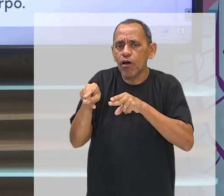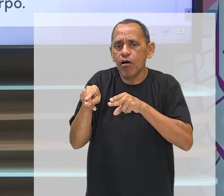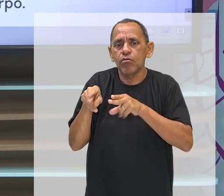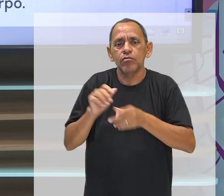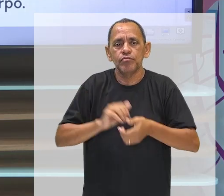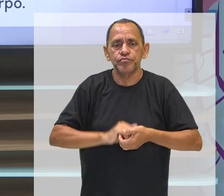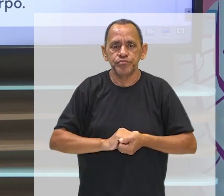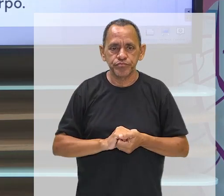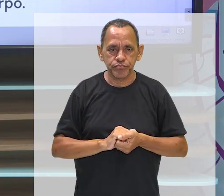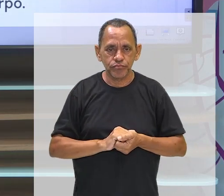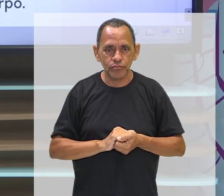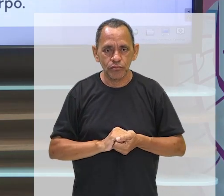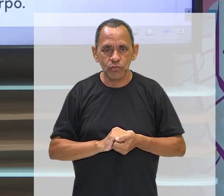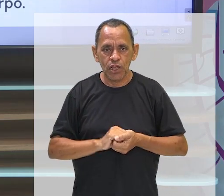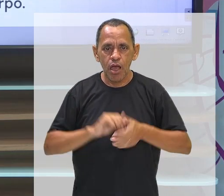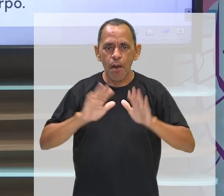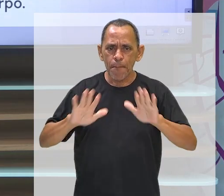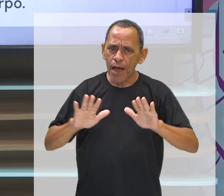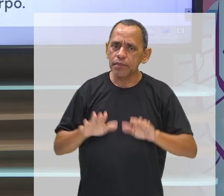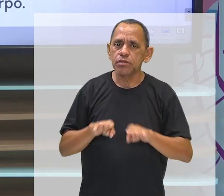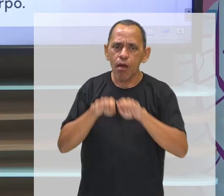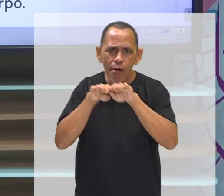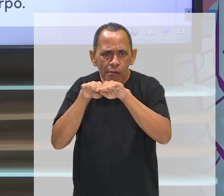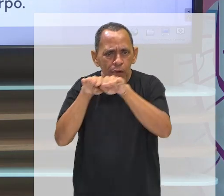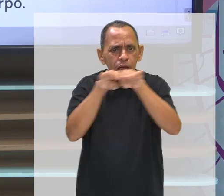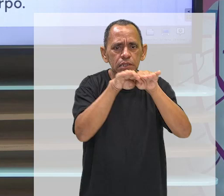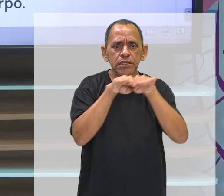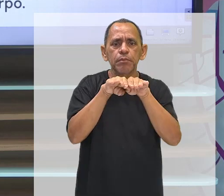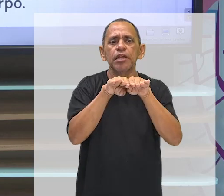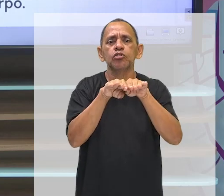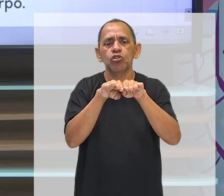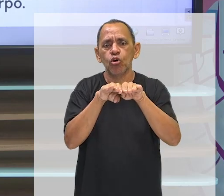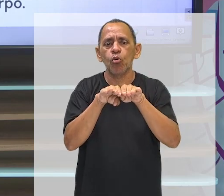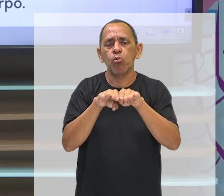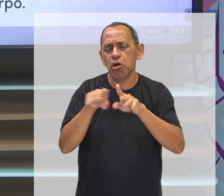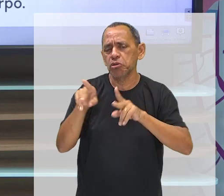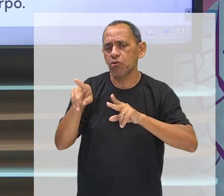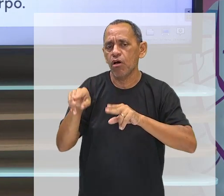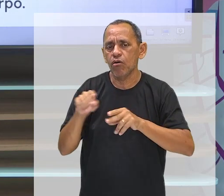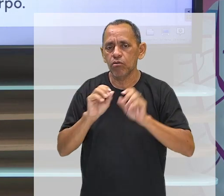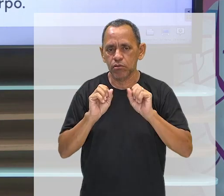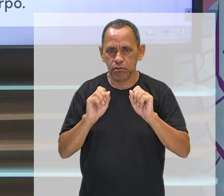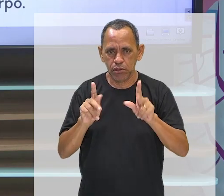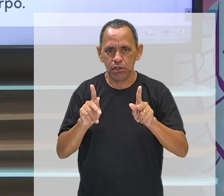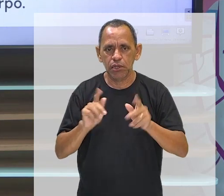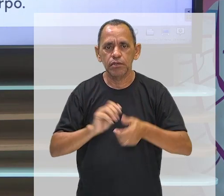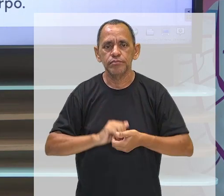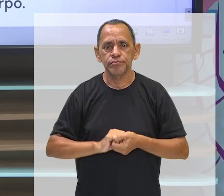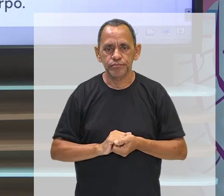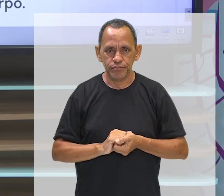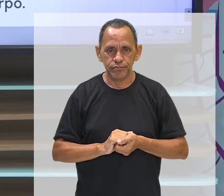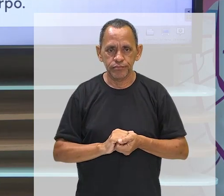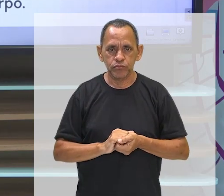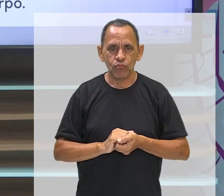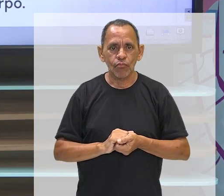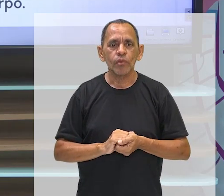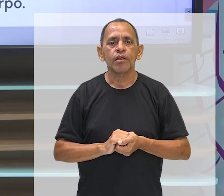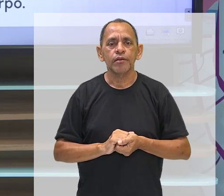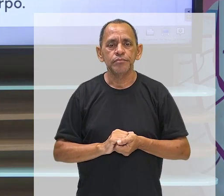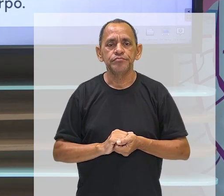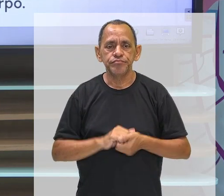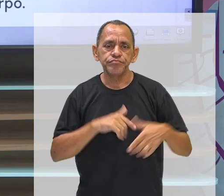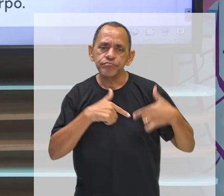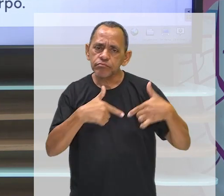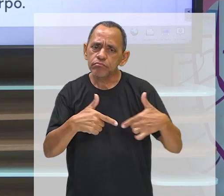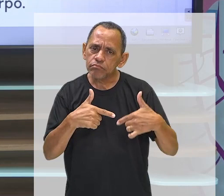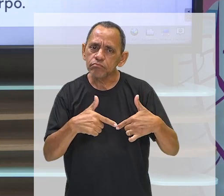2 graus, né, diferentes do corpo humano, a gente tem aí uma eficiência na produção dos espermatozoides, como a gente pôde observar, e uma das funções